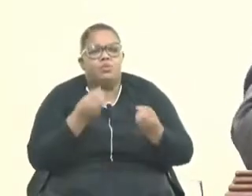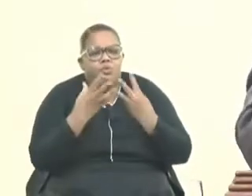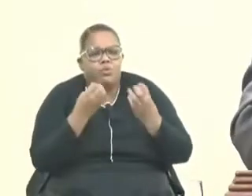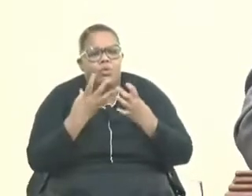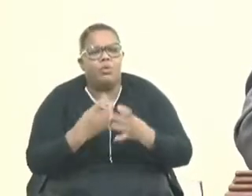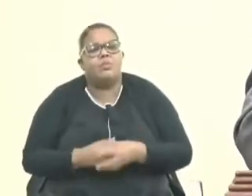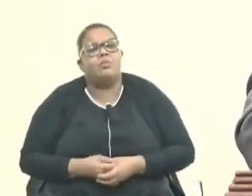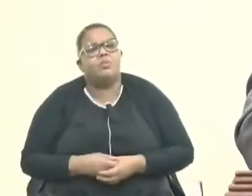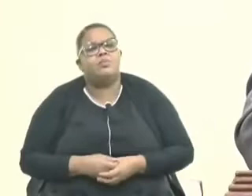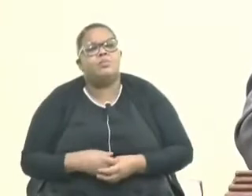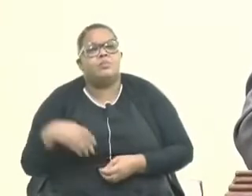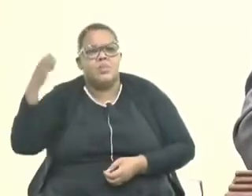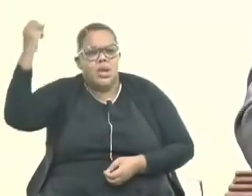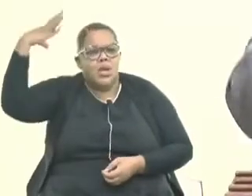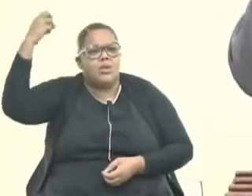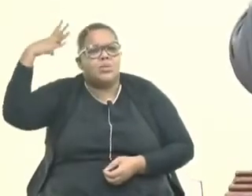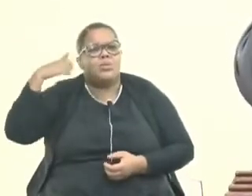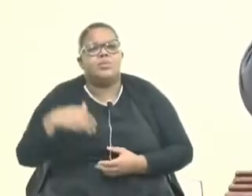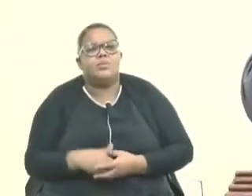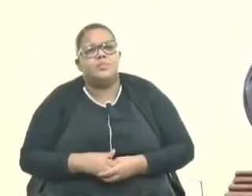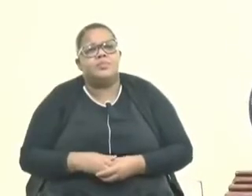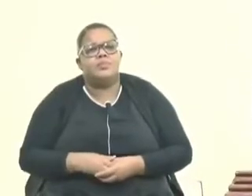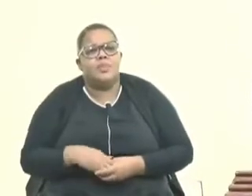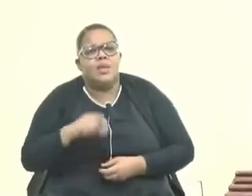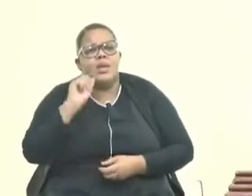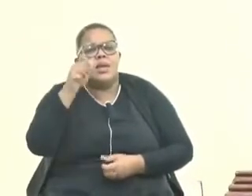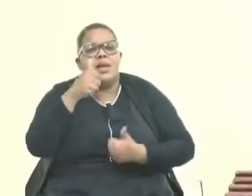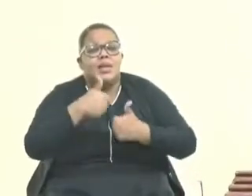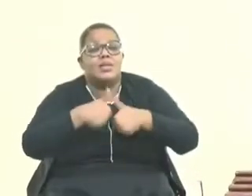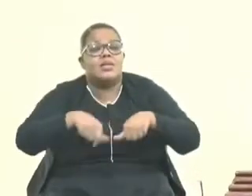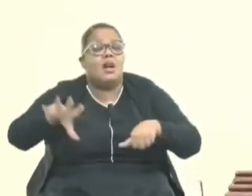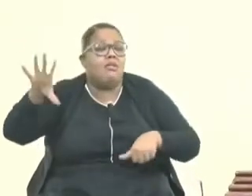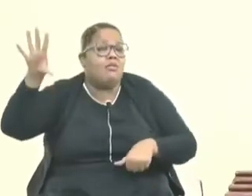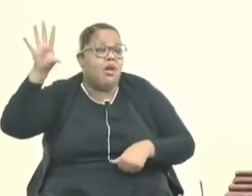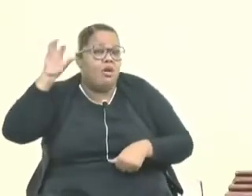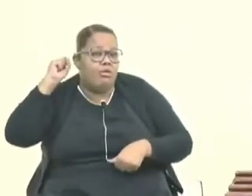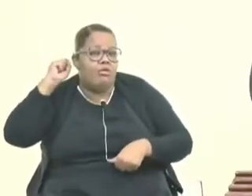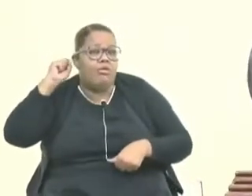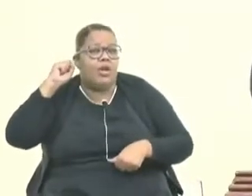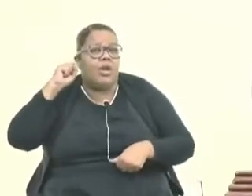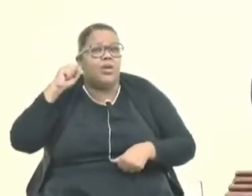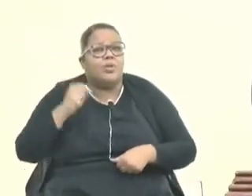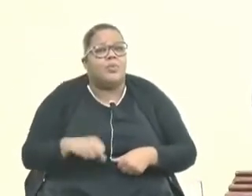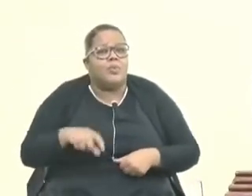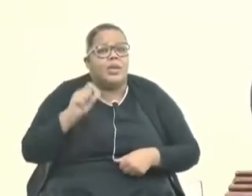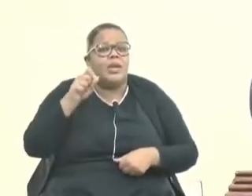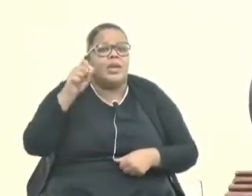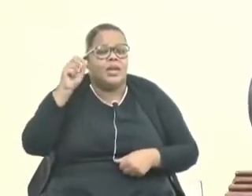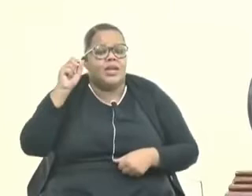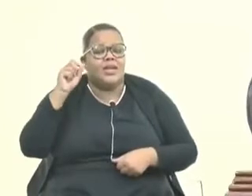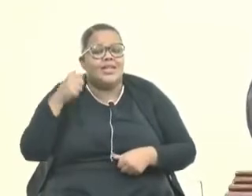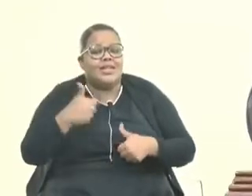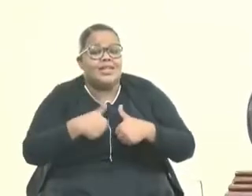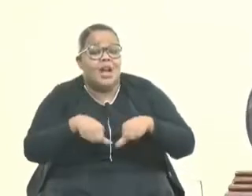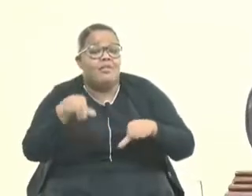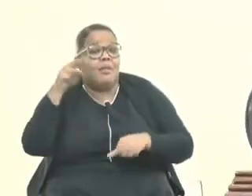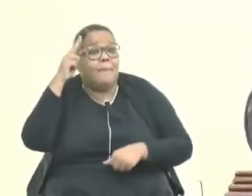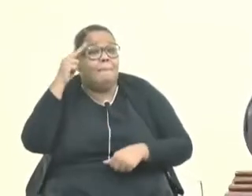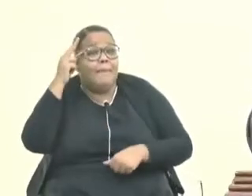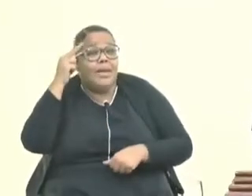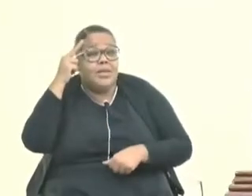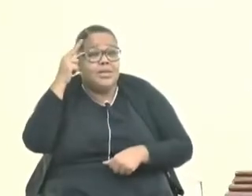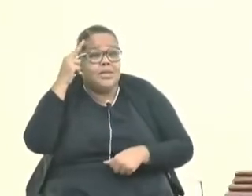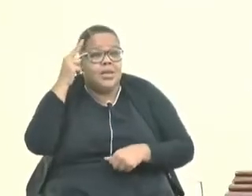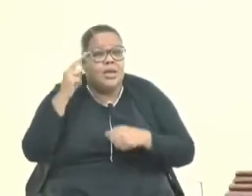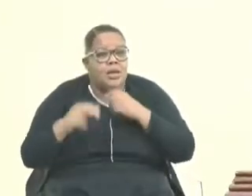e Quem era que estava acordado quem é que estava com a sua consciência era justamente o menino Samuel que colocava